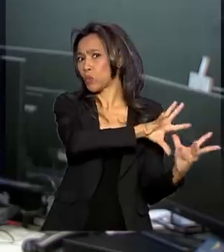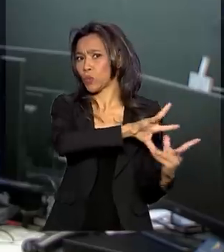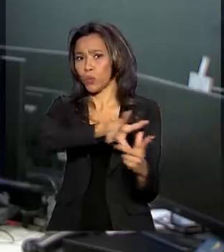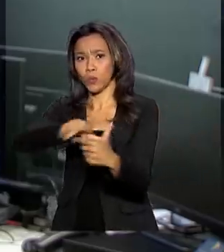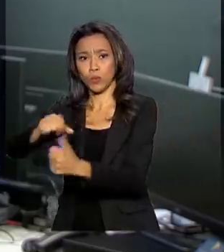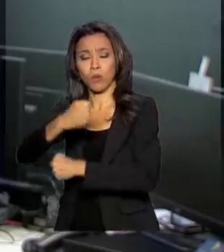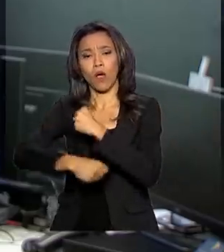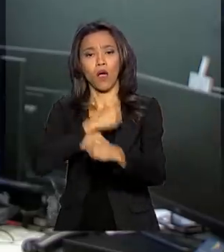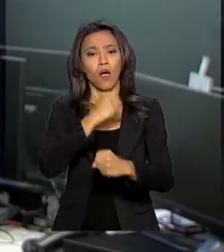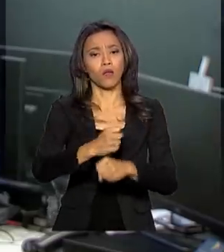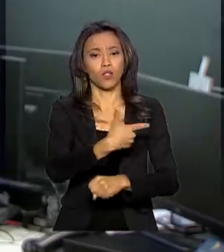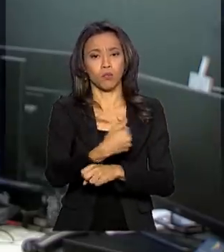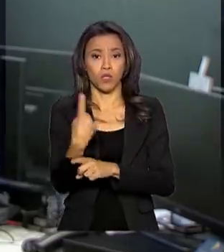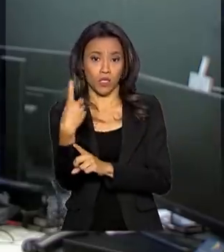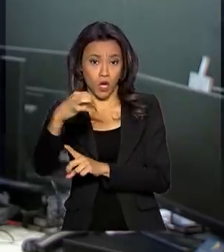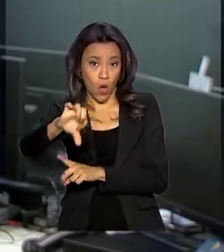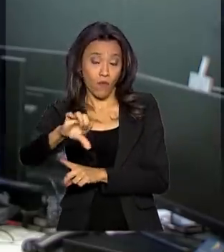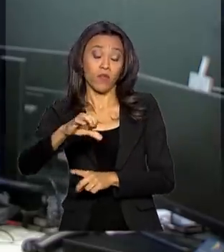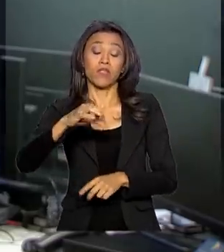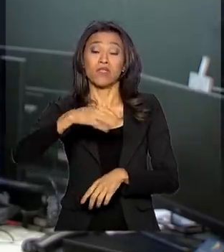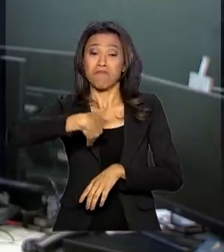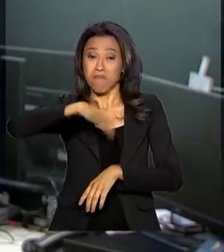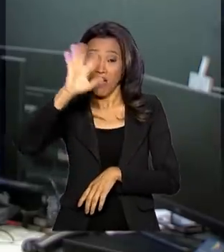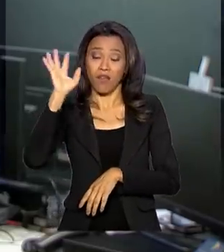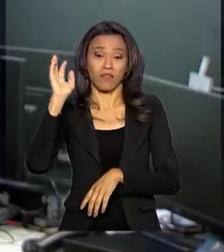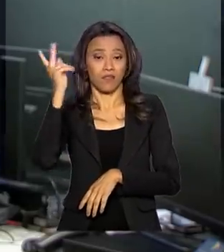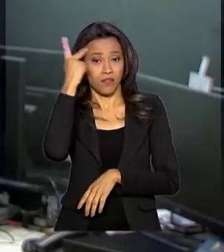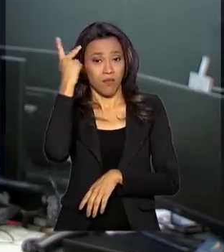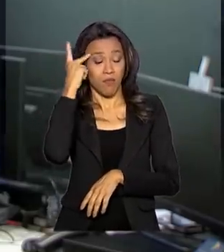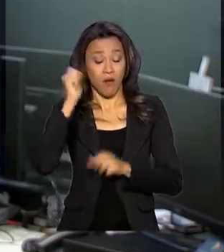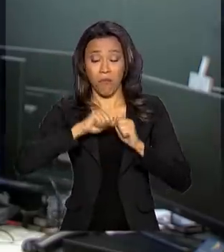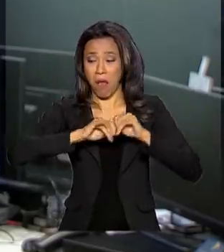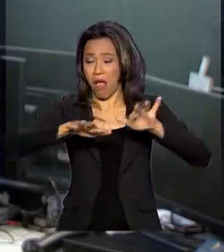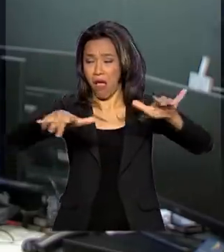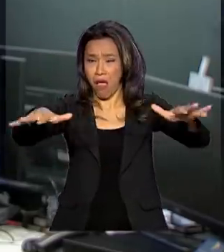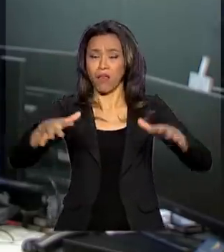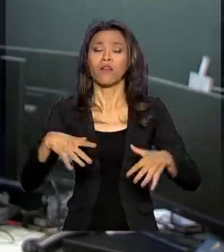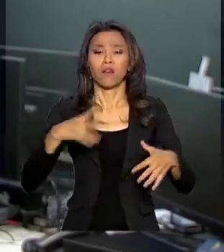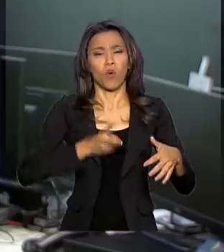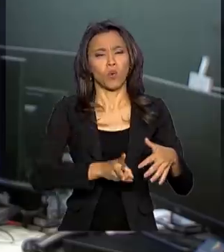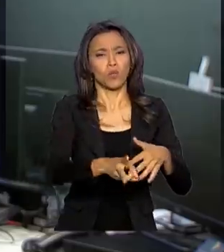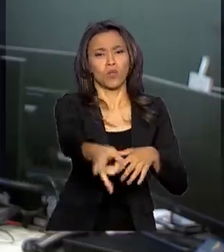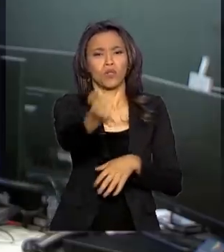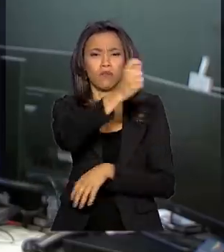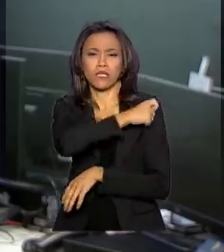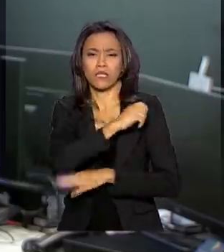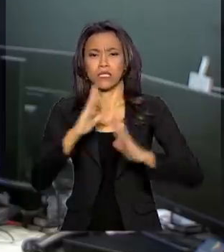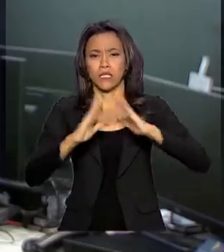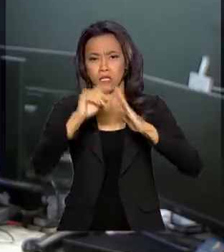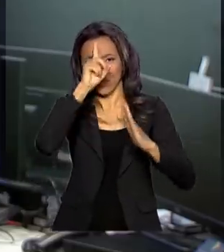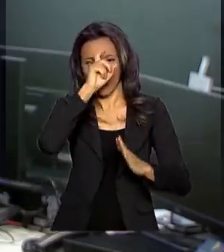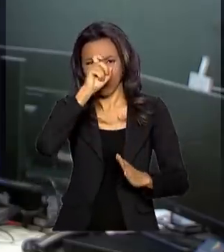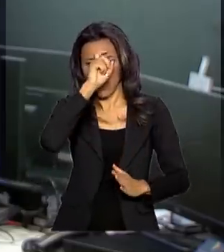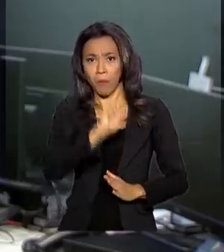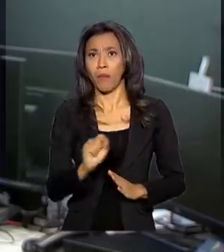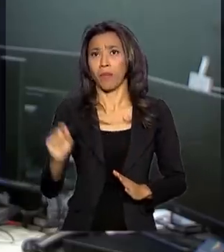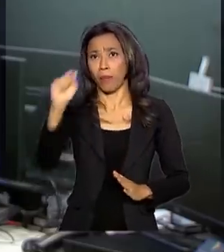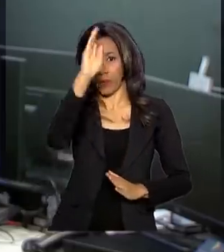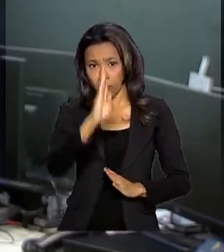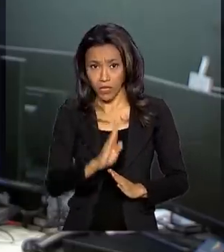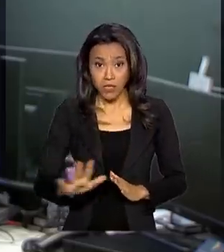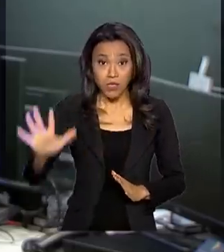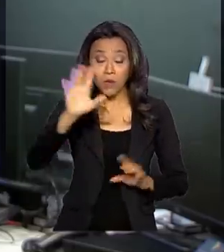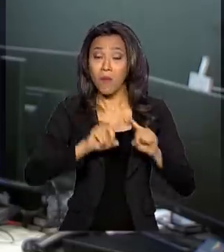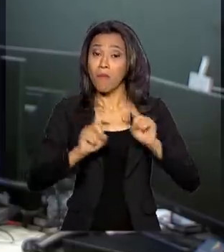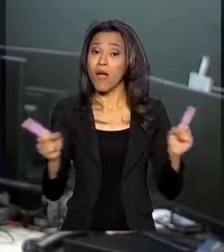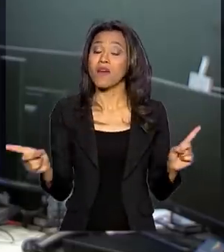2019 são paulo é o estado mais atingido a vacinação continua sendo realizada em todas as unidades básicas de saúde do país mas